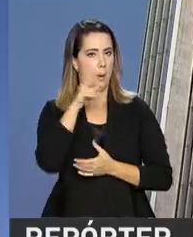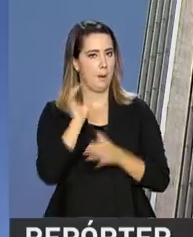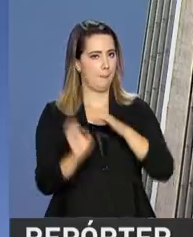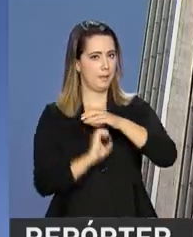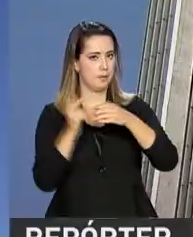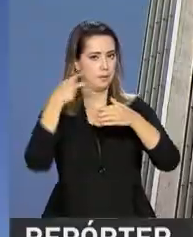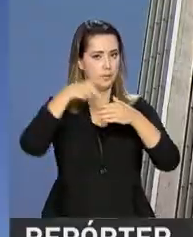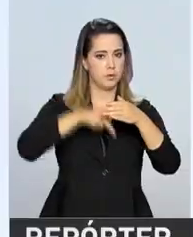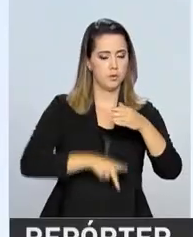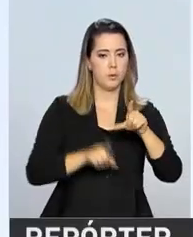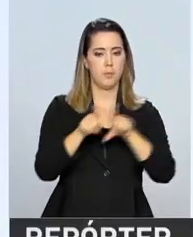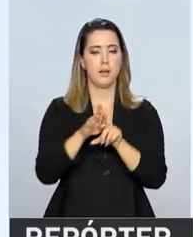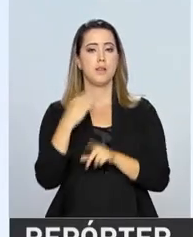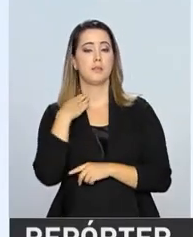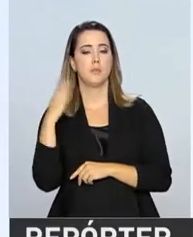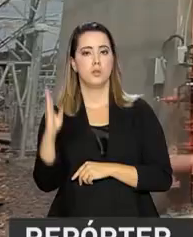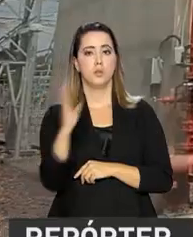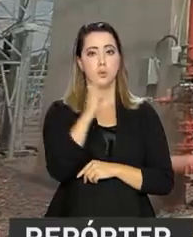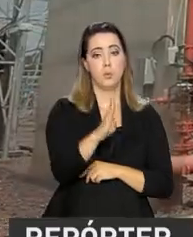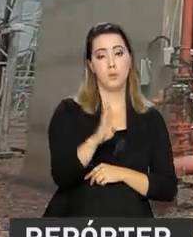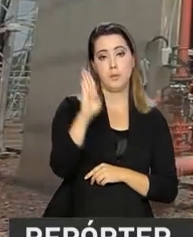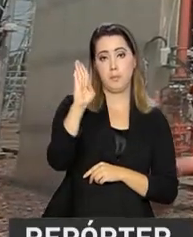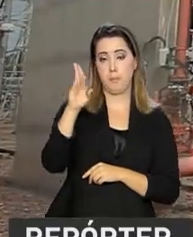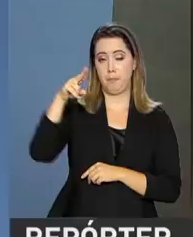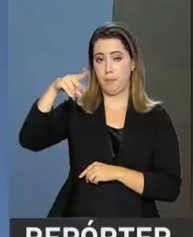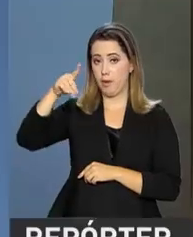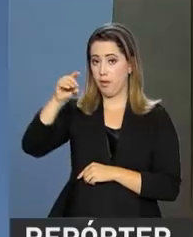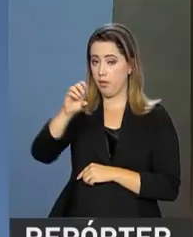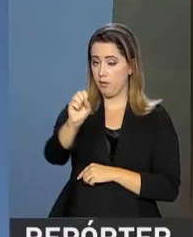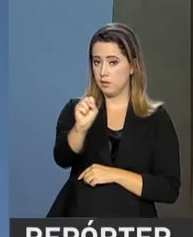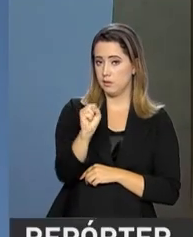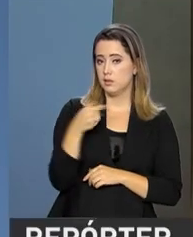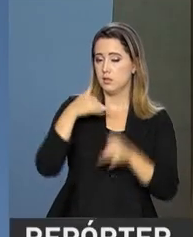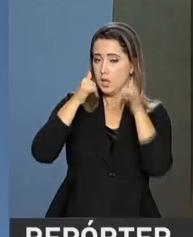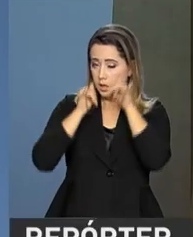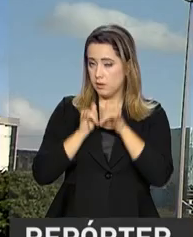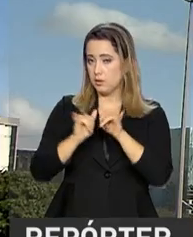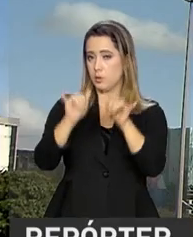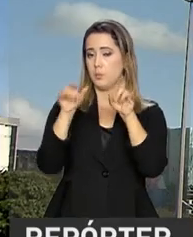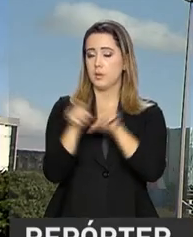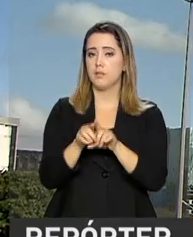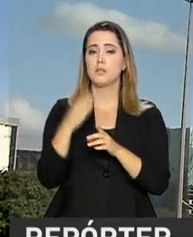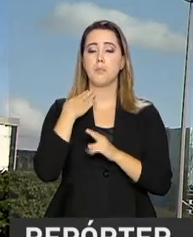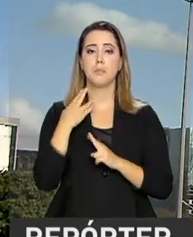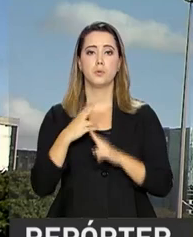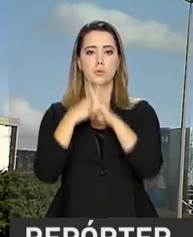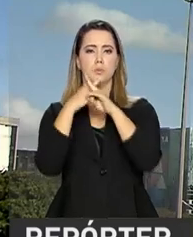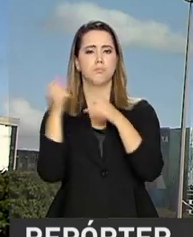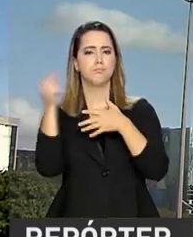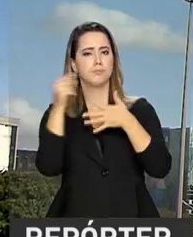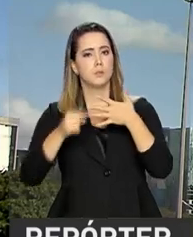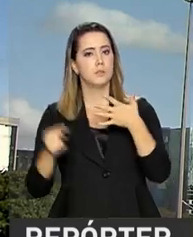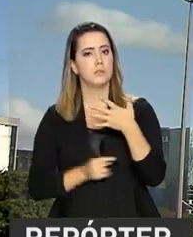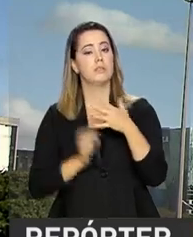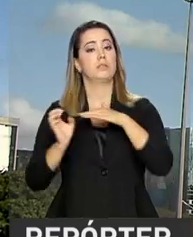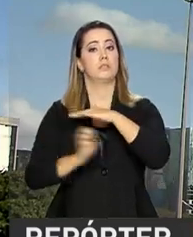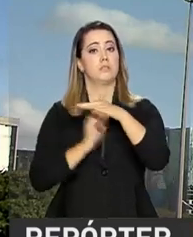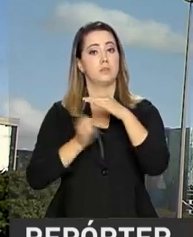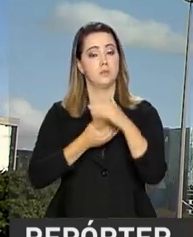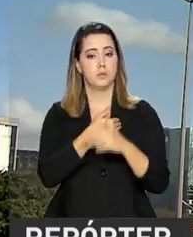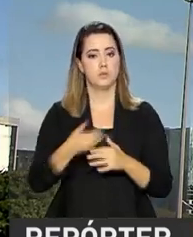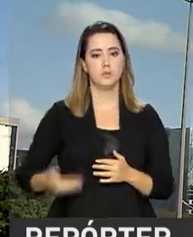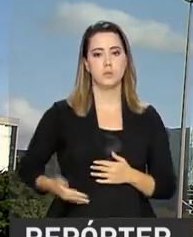Petrobras, Banco do Brasil, BNDES, Eletrobras e Caixa Econômica Federal. Elas estão entre as empresas